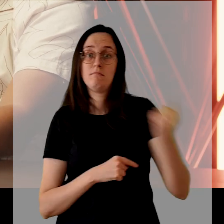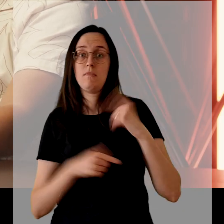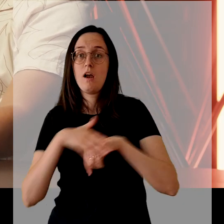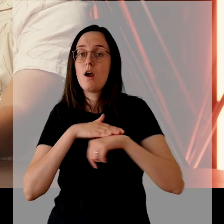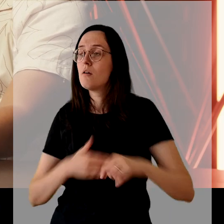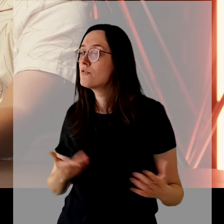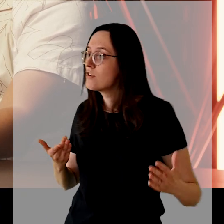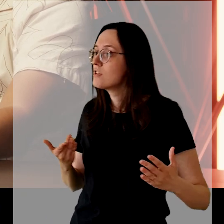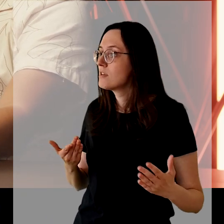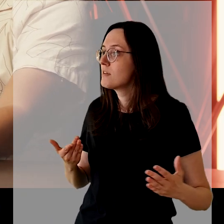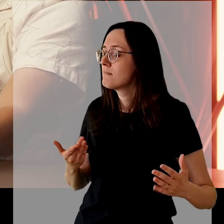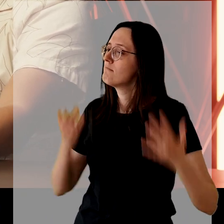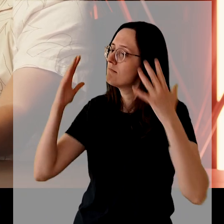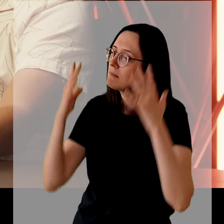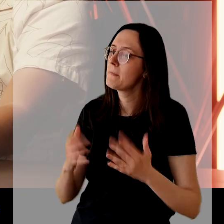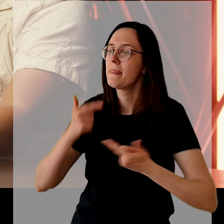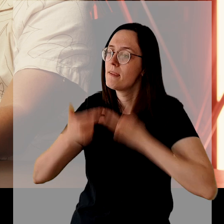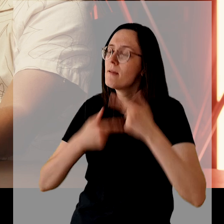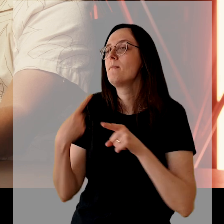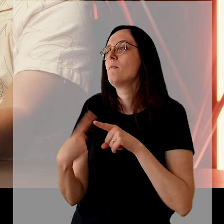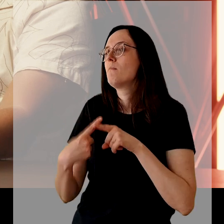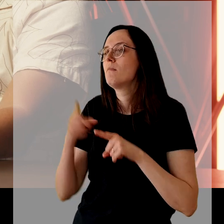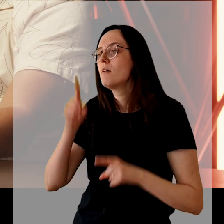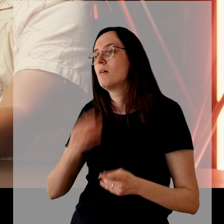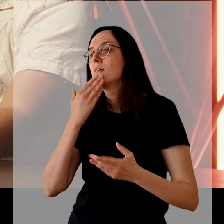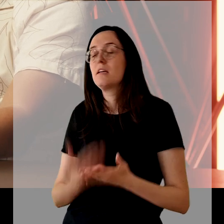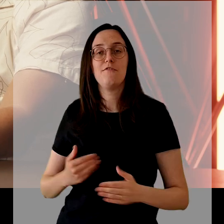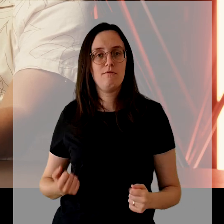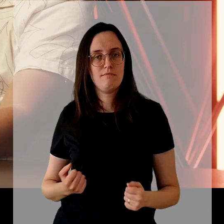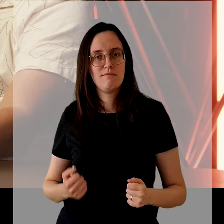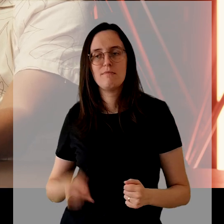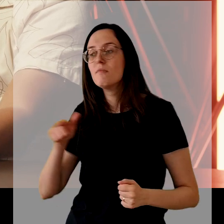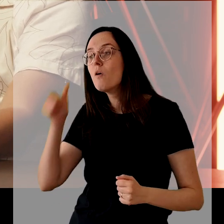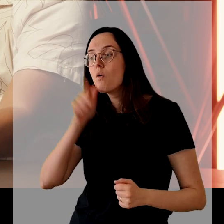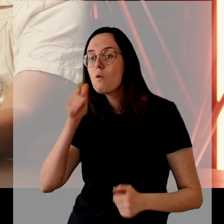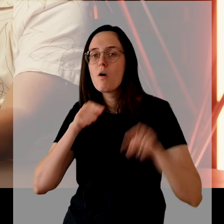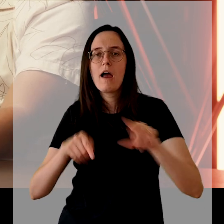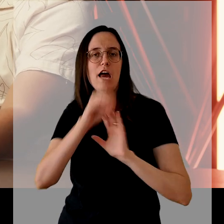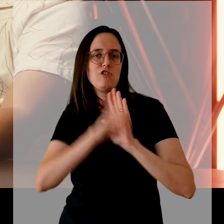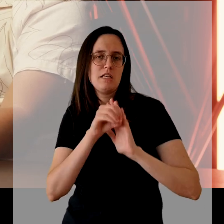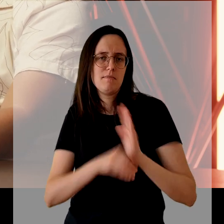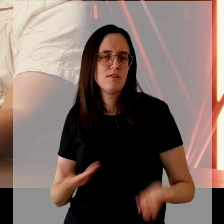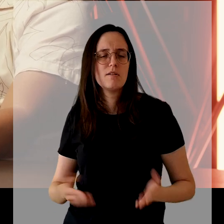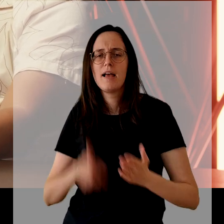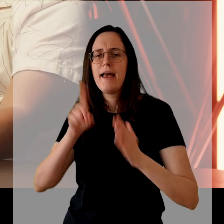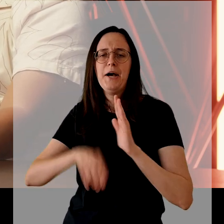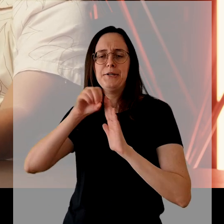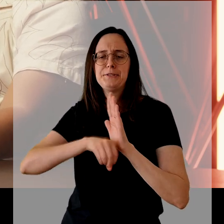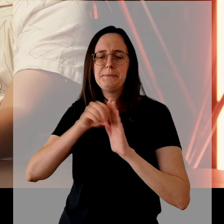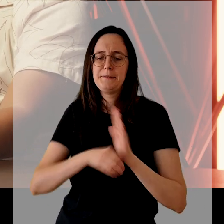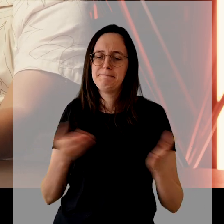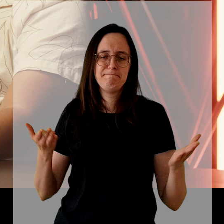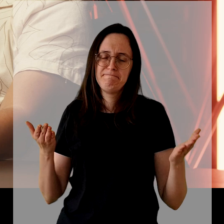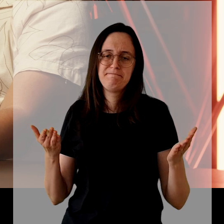falar comigo e falou, gente, me parabenizar assim, pelo trabalho, porque ele falou, é incrível o que você conseguiu fazer com esse orçamento. Assim. É um orçamento